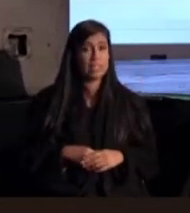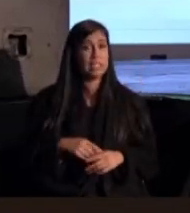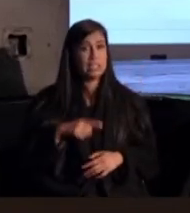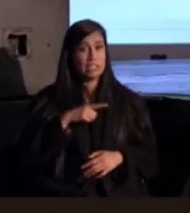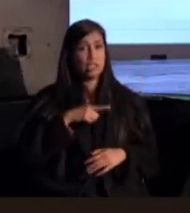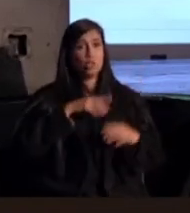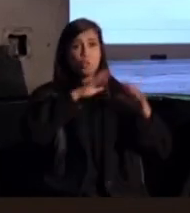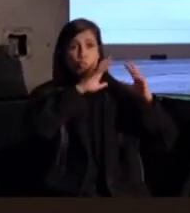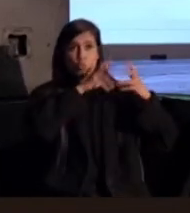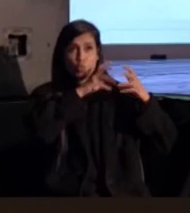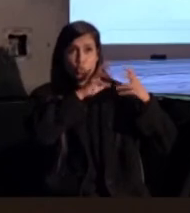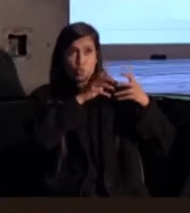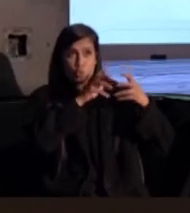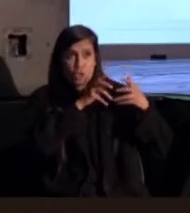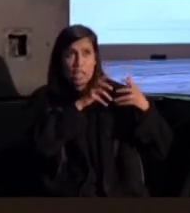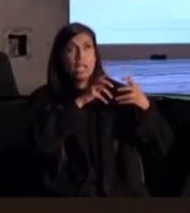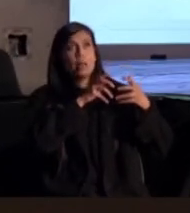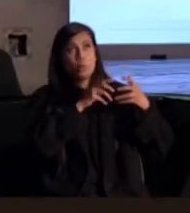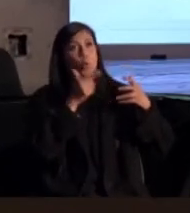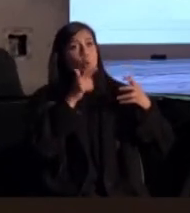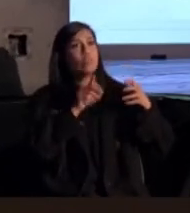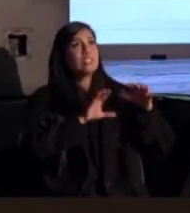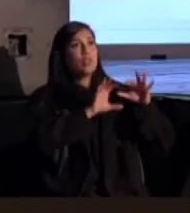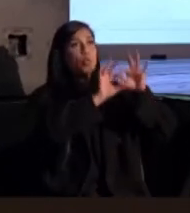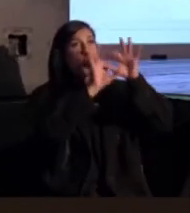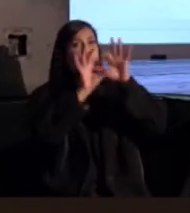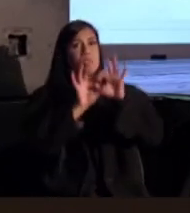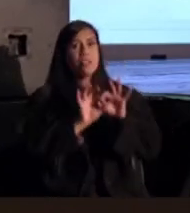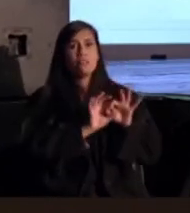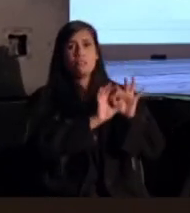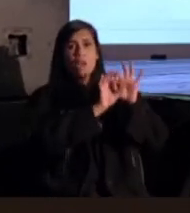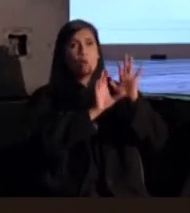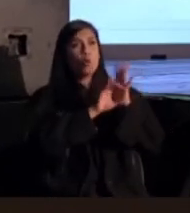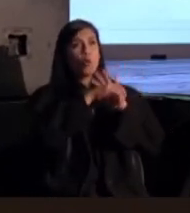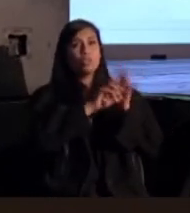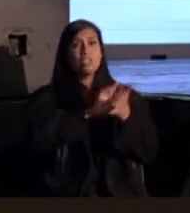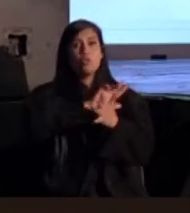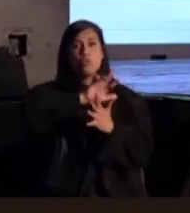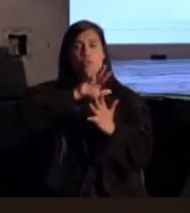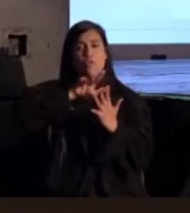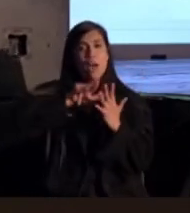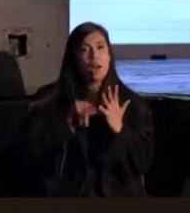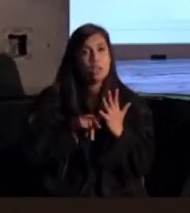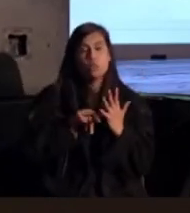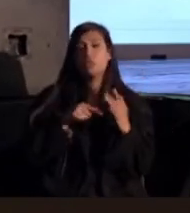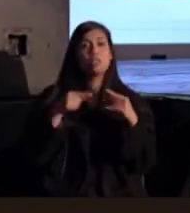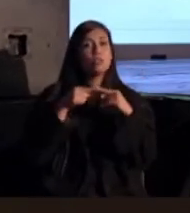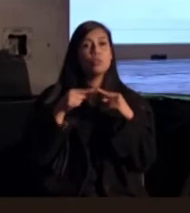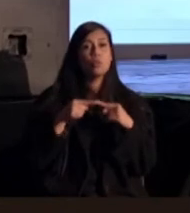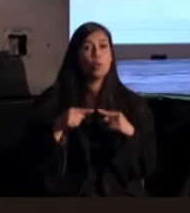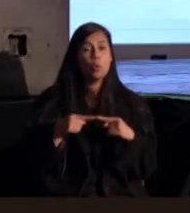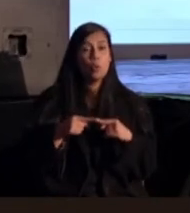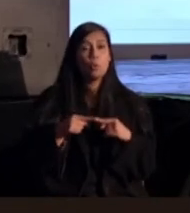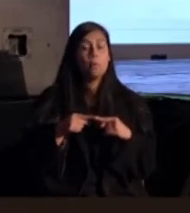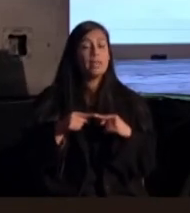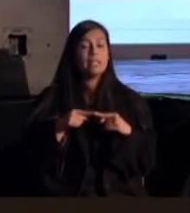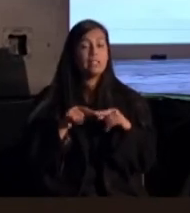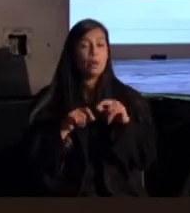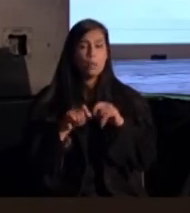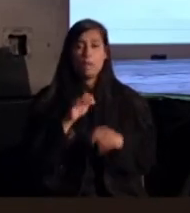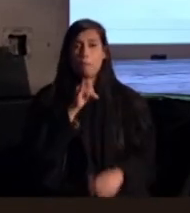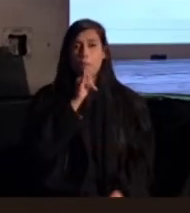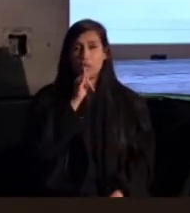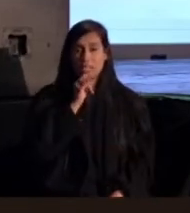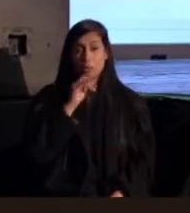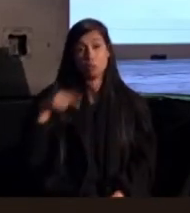mais mamífero e tem o cérebro neocórtex, que caracterizaria muito mais os primatas e os humanos.